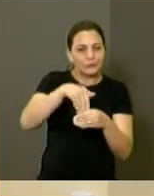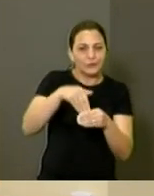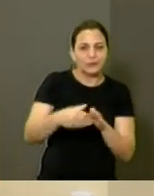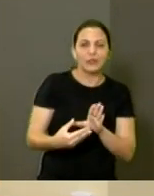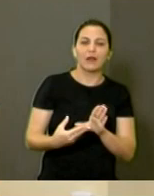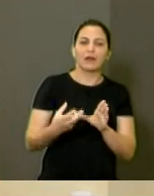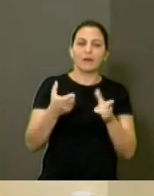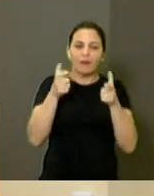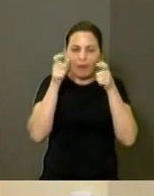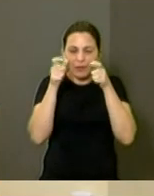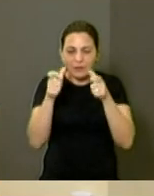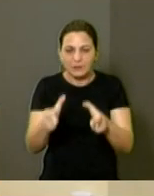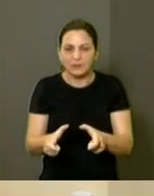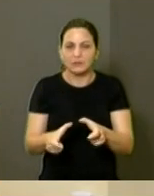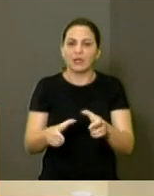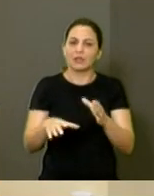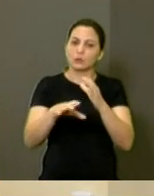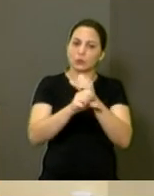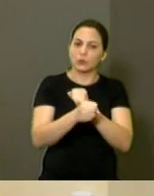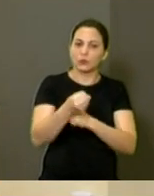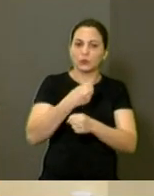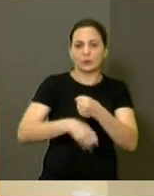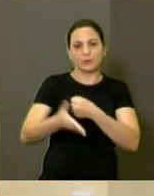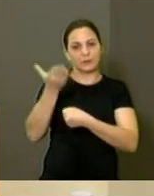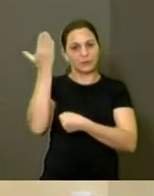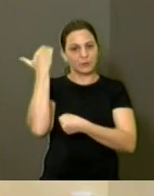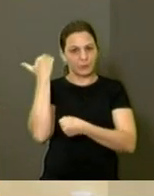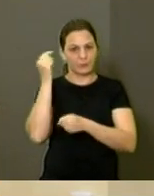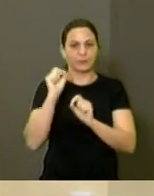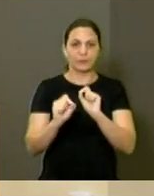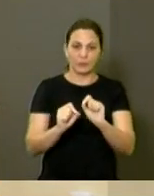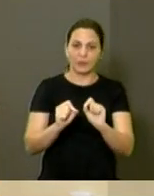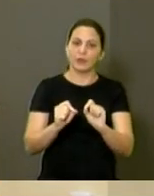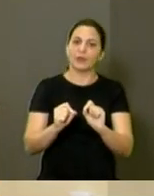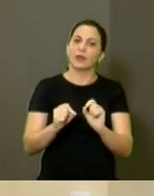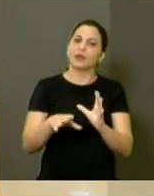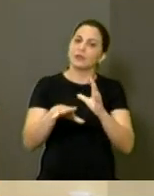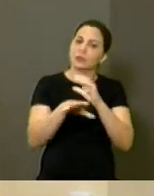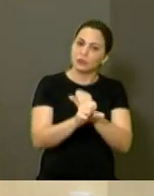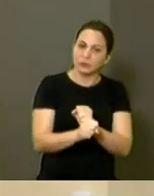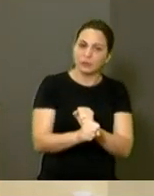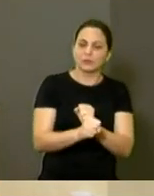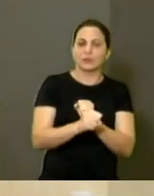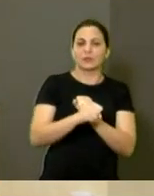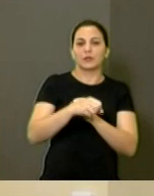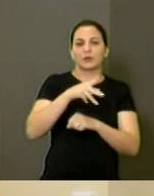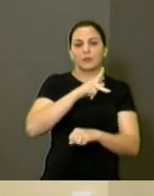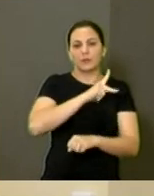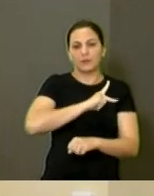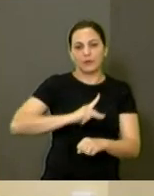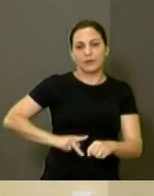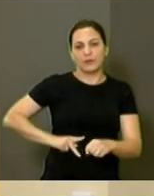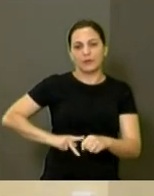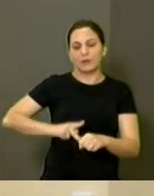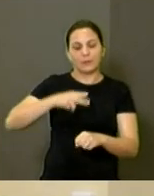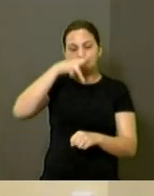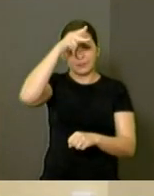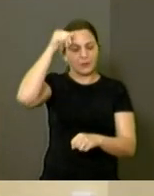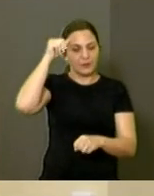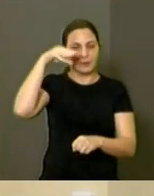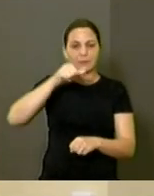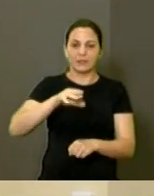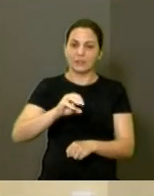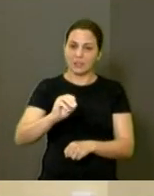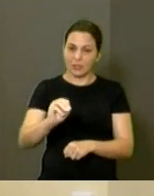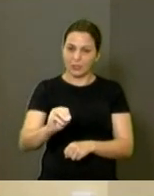apreciar as contas do ano anterior as contas do prefeito Marcelo Barbieri do ano de 2012 foram